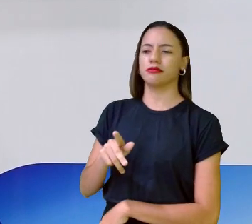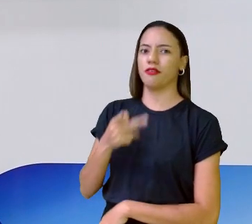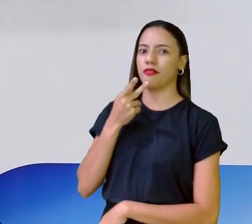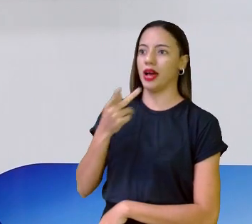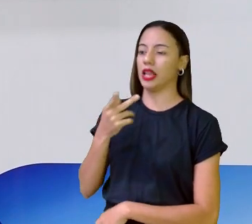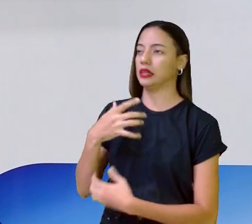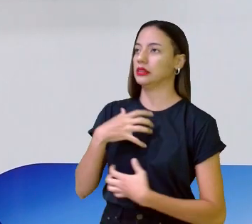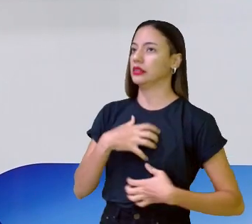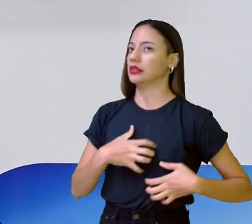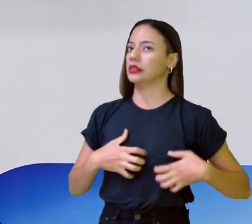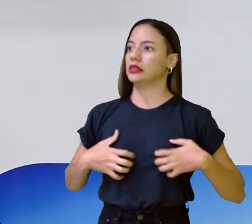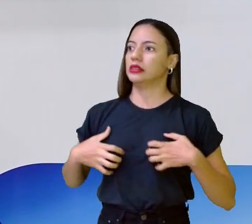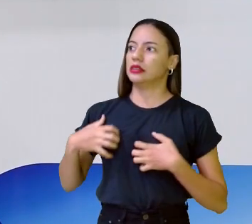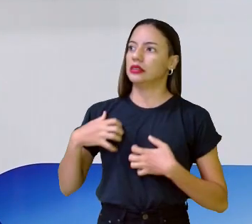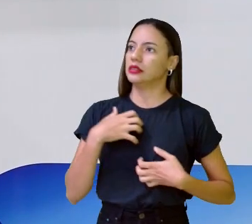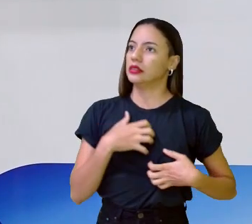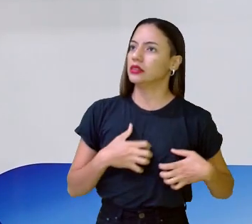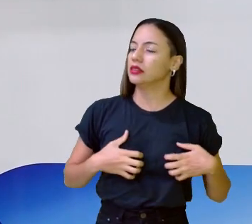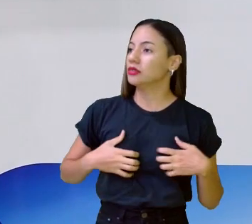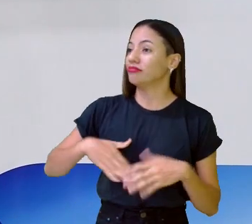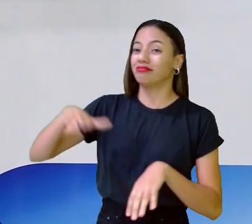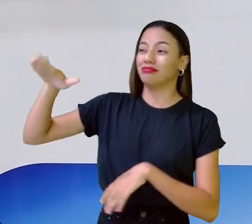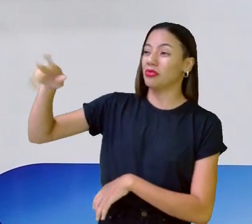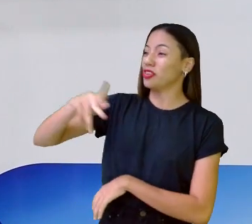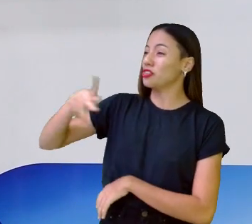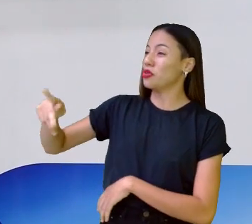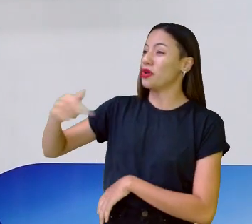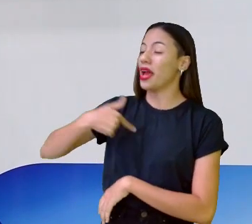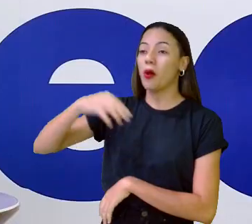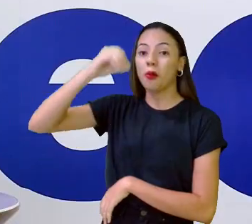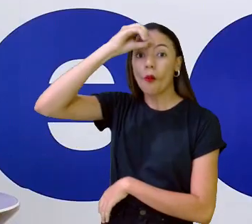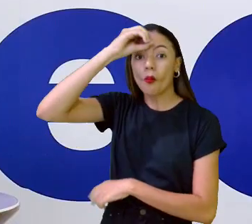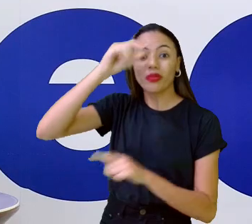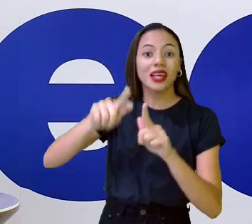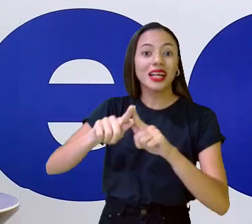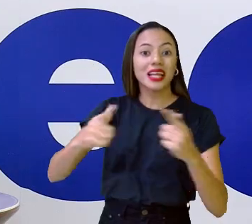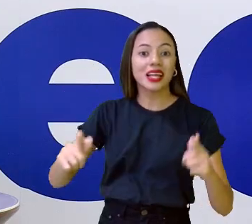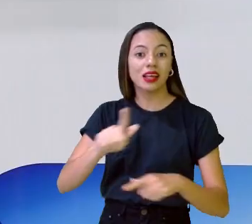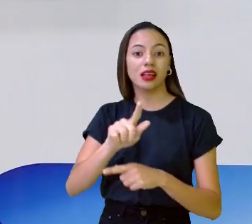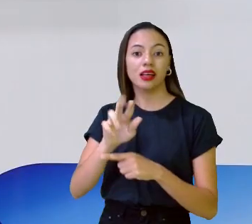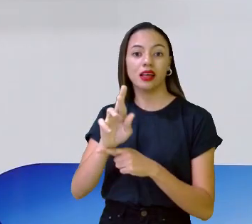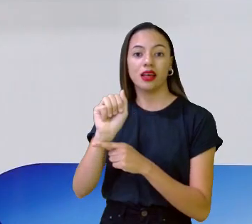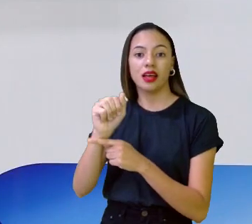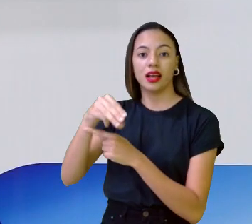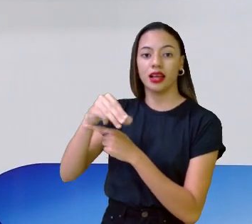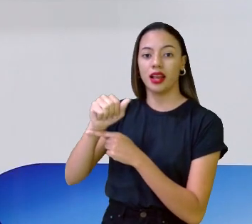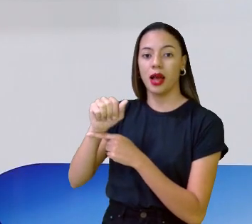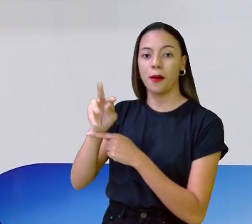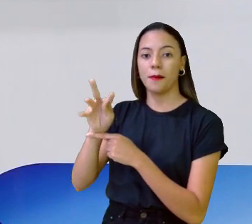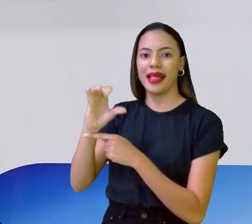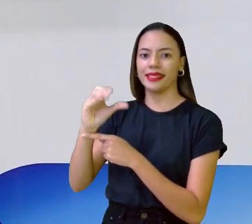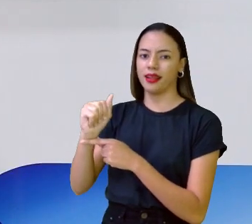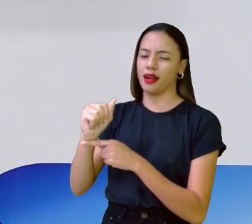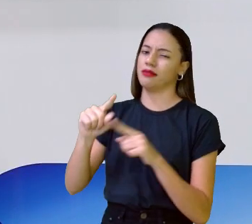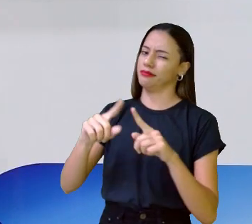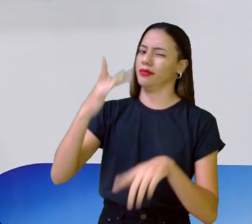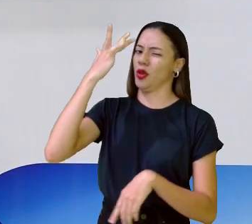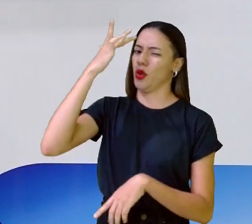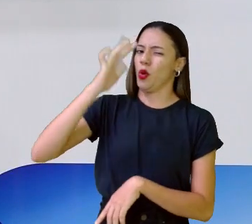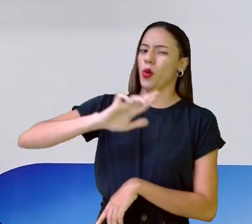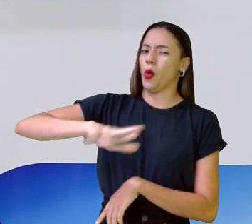aquele abalo quando diz assim, professora, eu não sei nada de gramática. Pois é. E aí não é verdade, né? Vocês